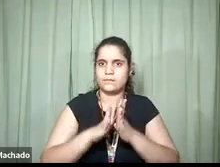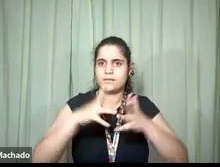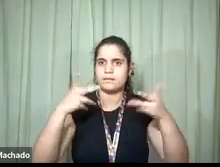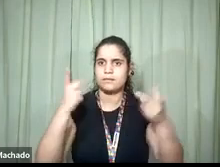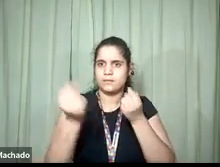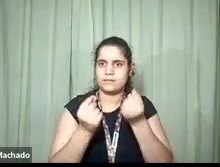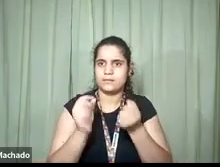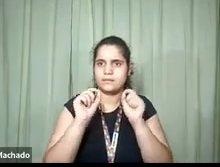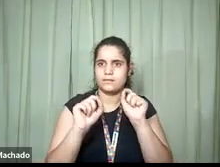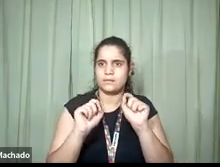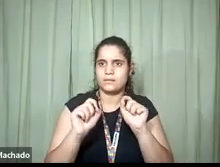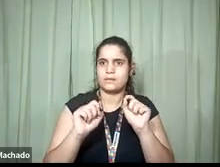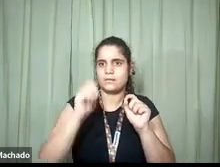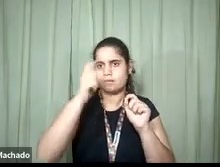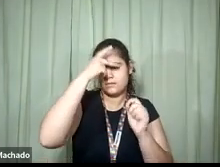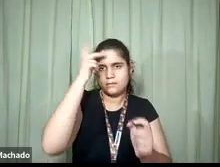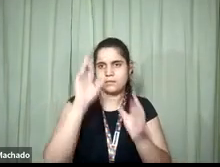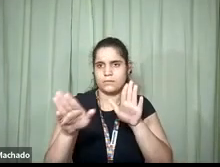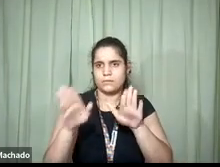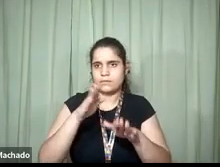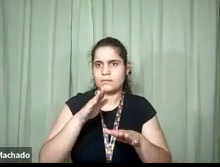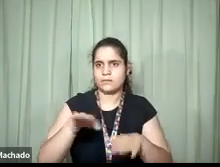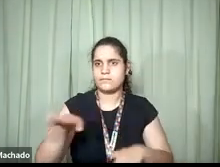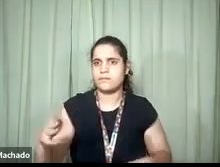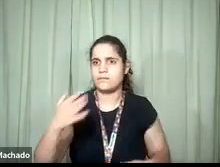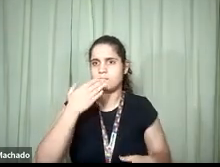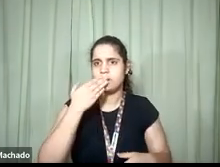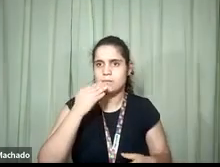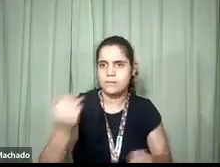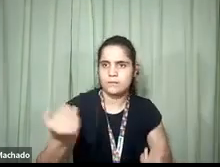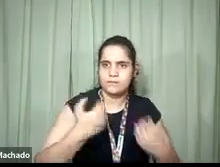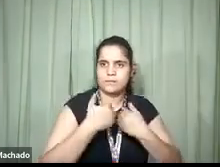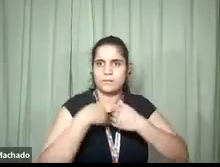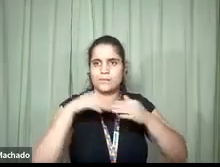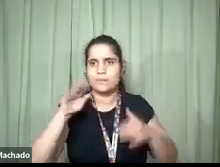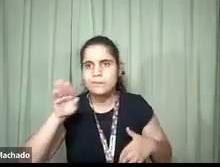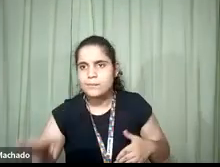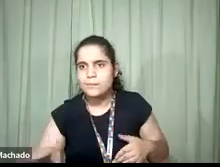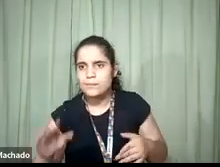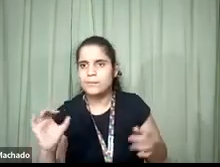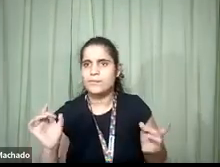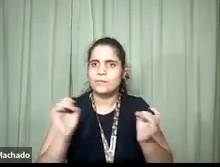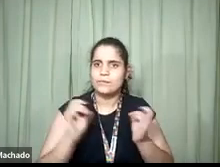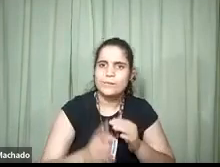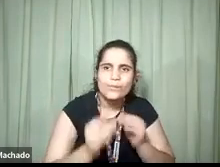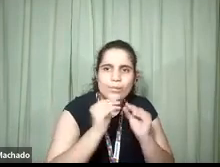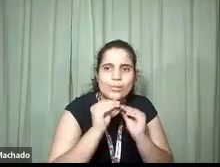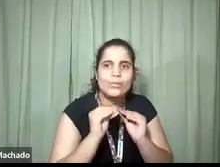pessoas, nós falamos muito do autista criança, pequena, é fofinho.